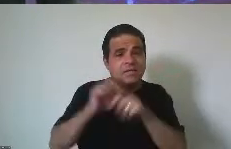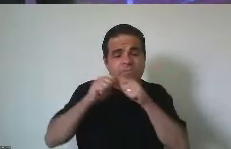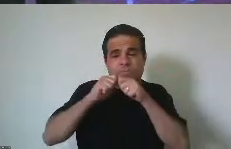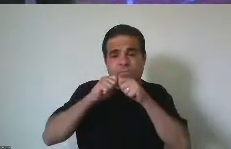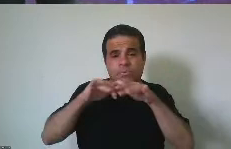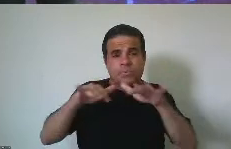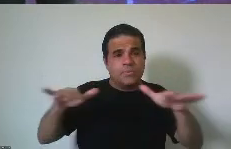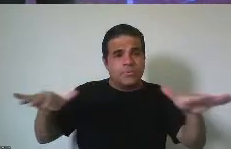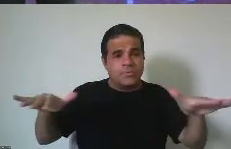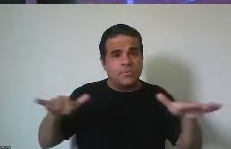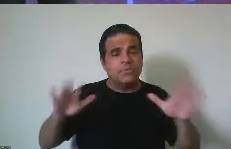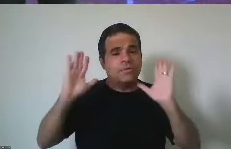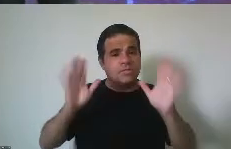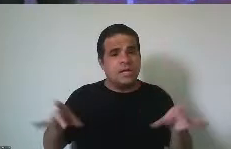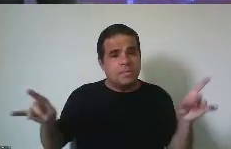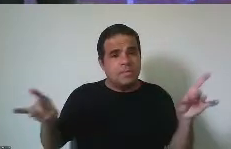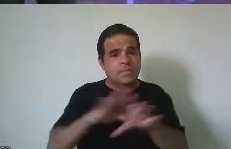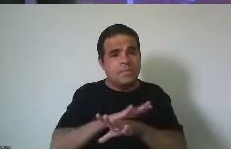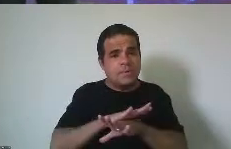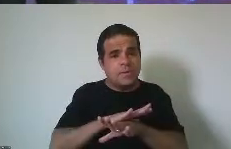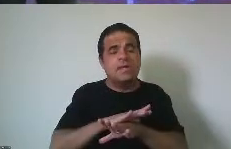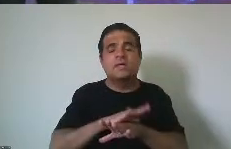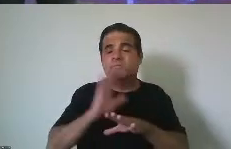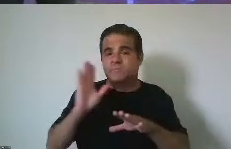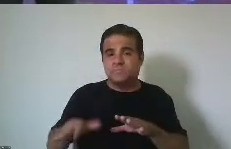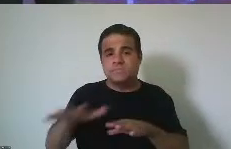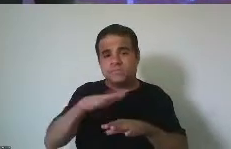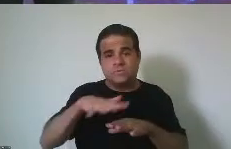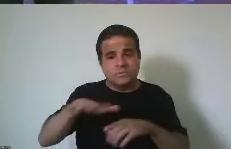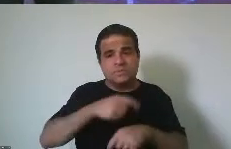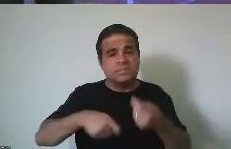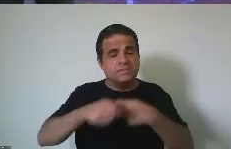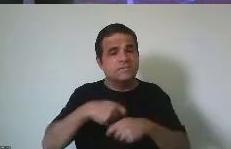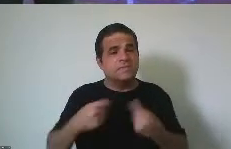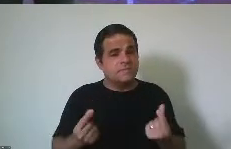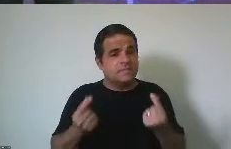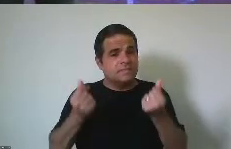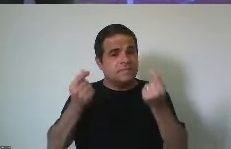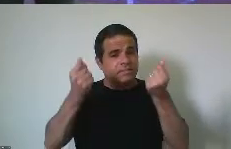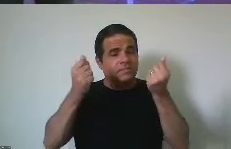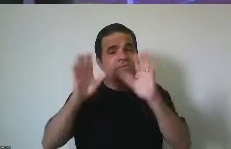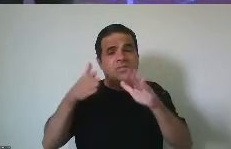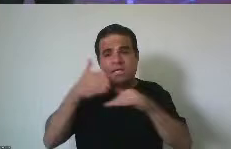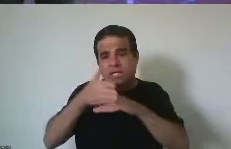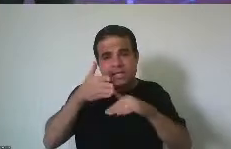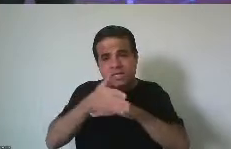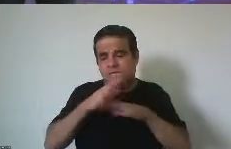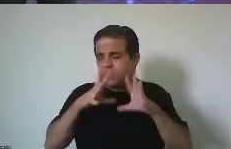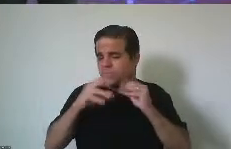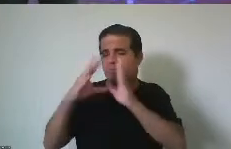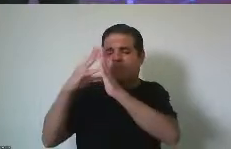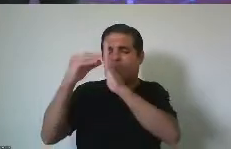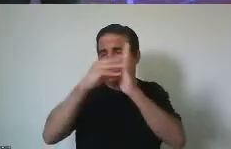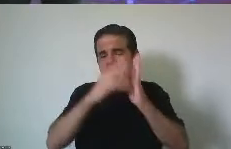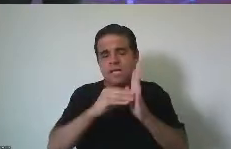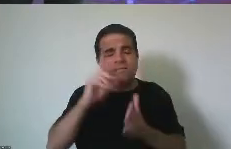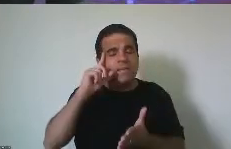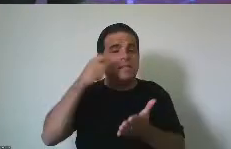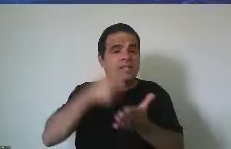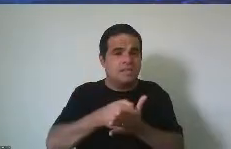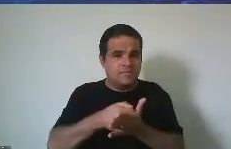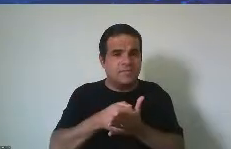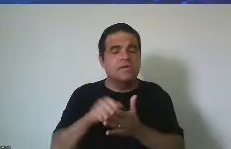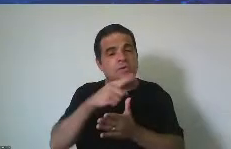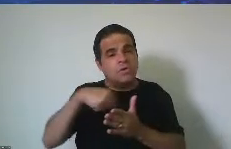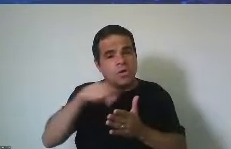recursos definidos e já Nossa área financeira e de negócios já entra toda na modelagem para definir a nossa